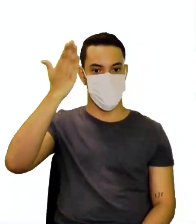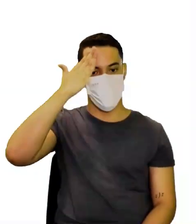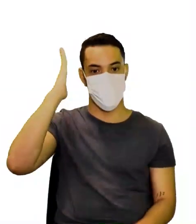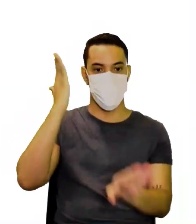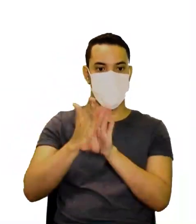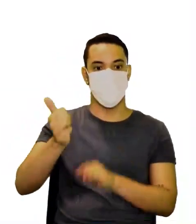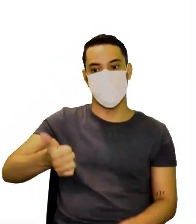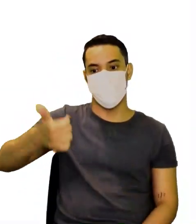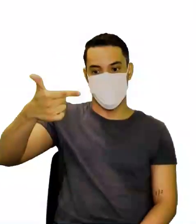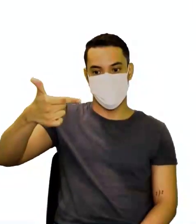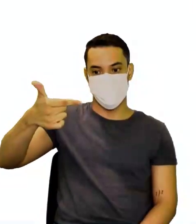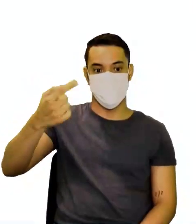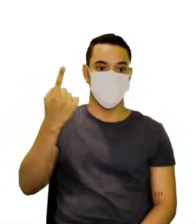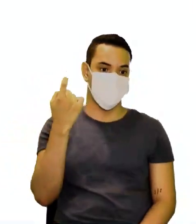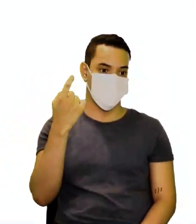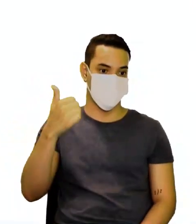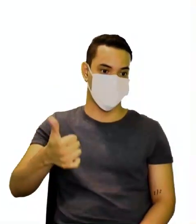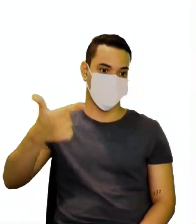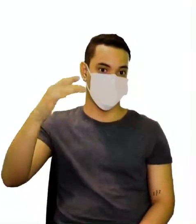do 12, né?